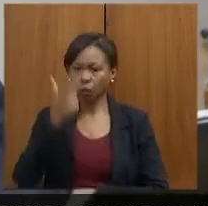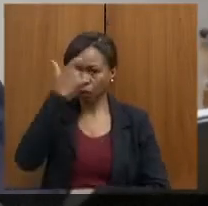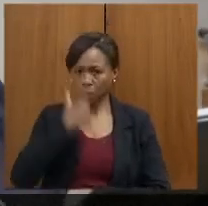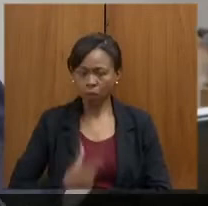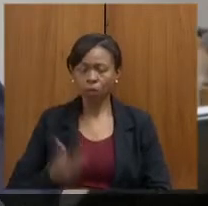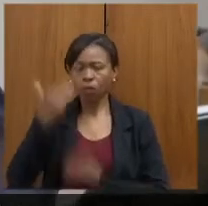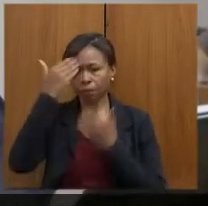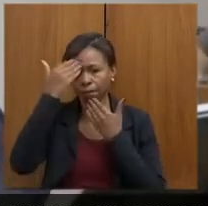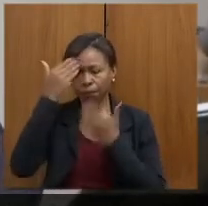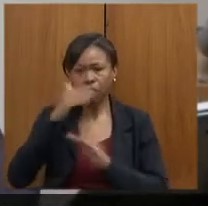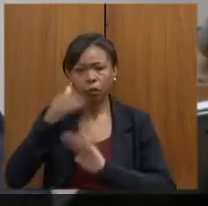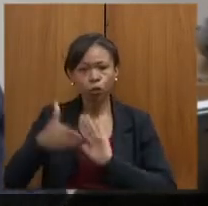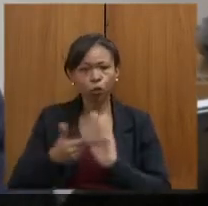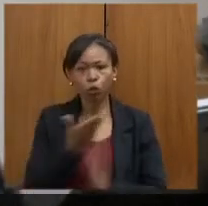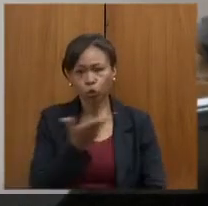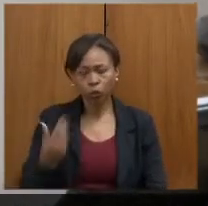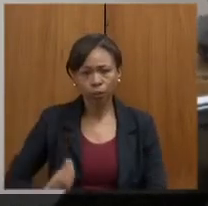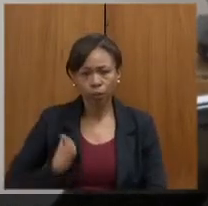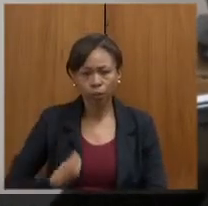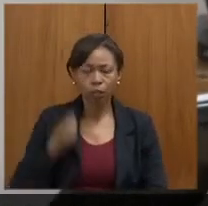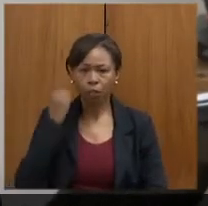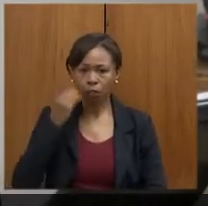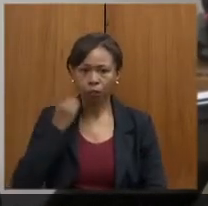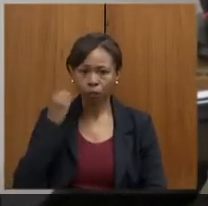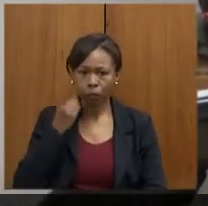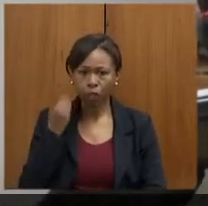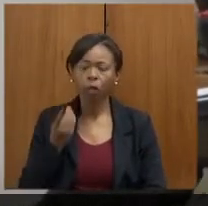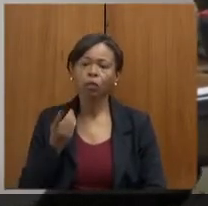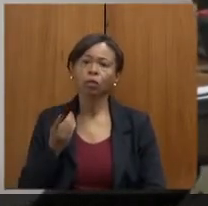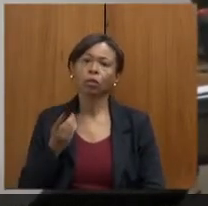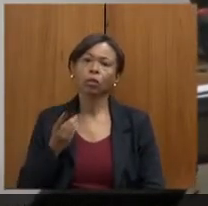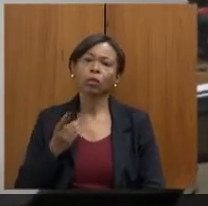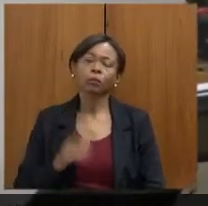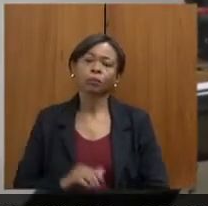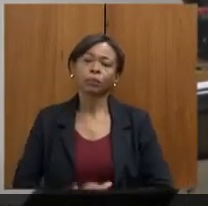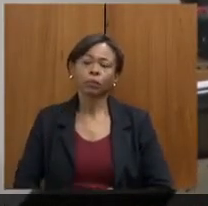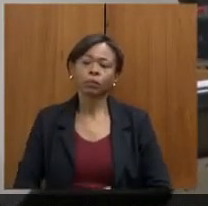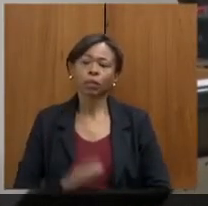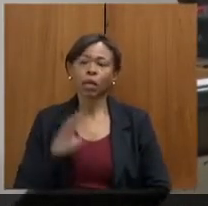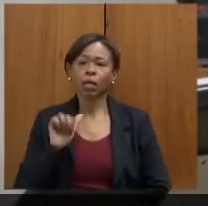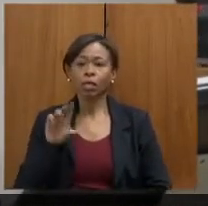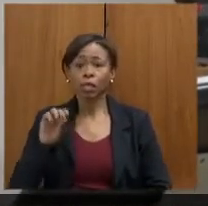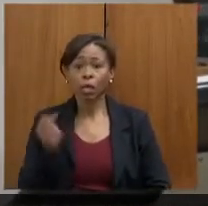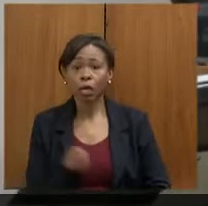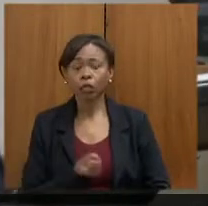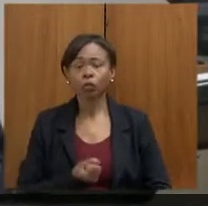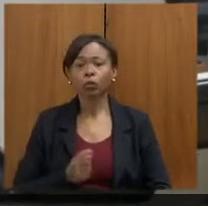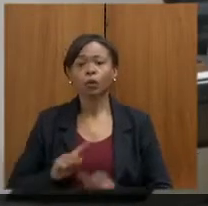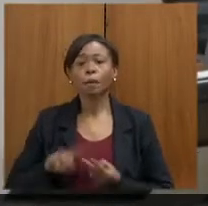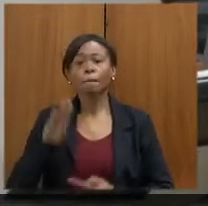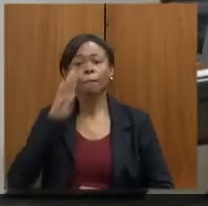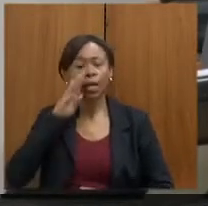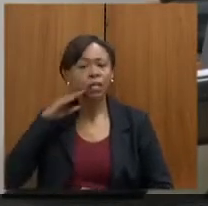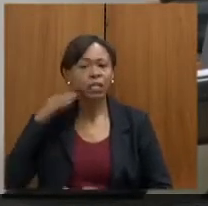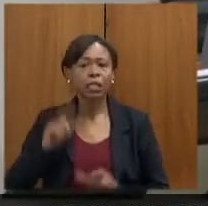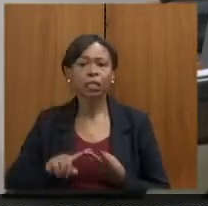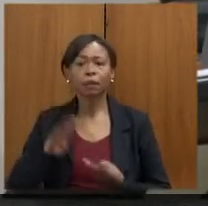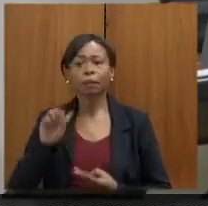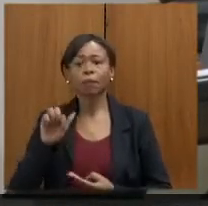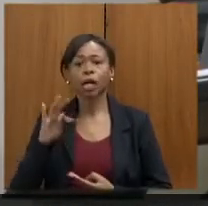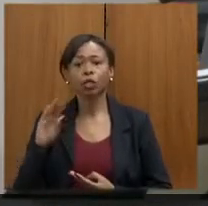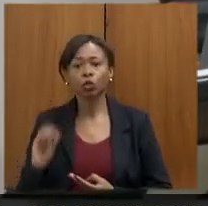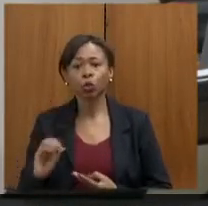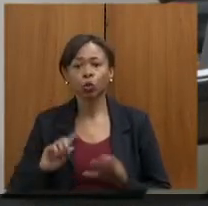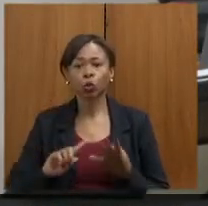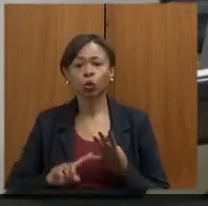a presença de todos os senhores deputados Carlos Pimenta Beatriz Cerqueira Deputado Bartô